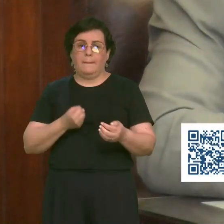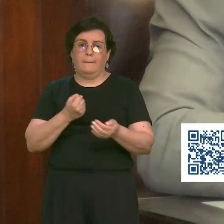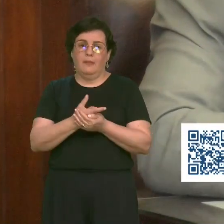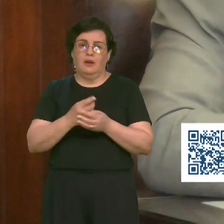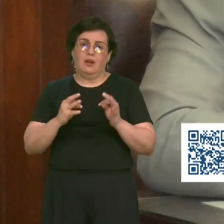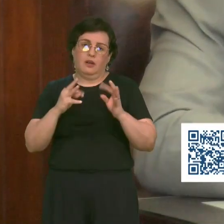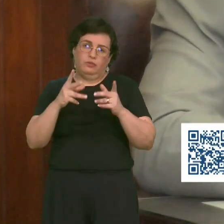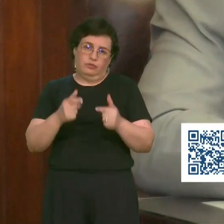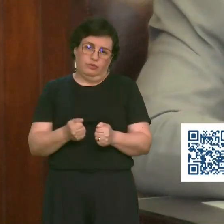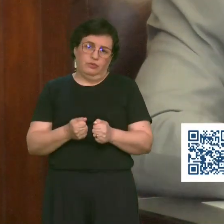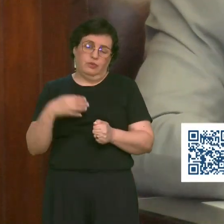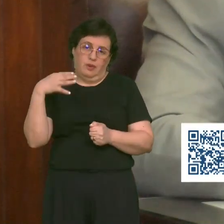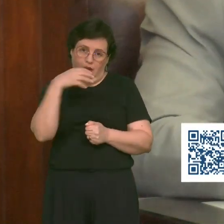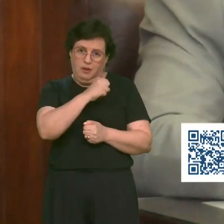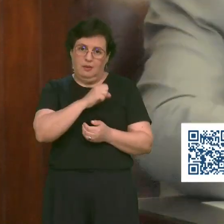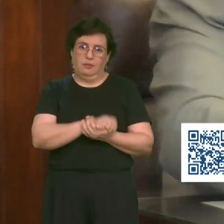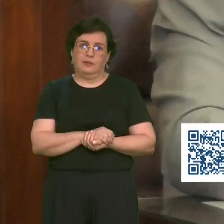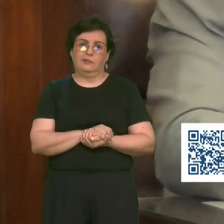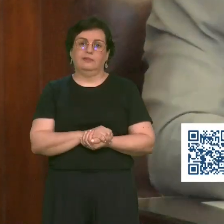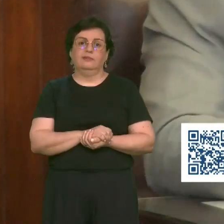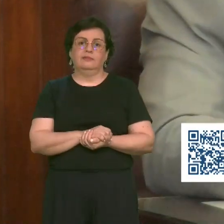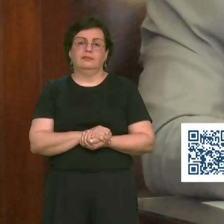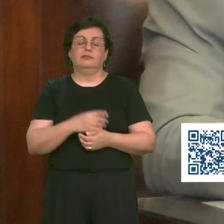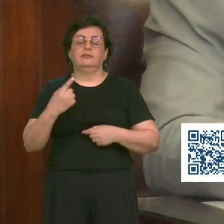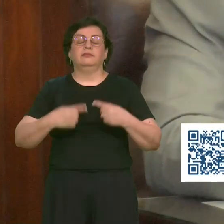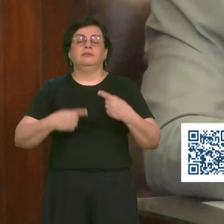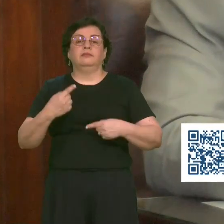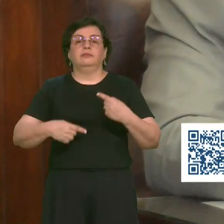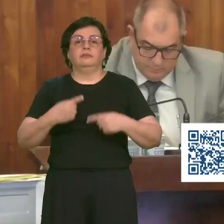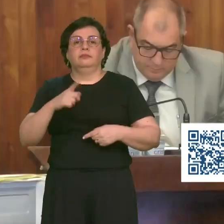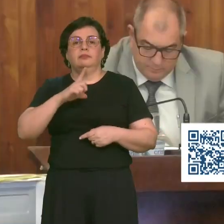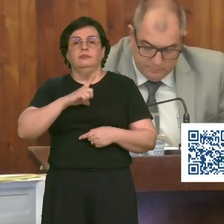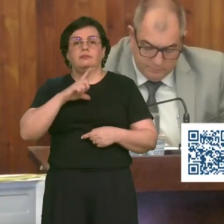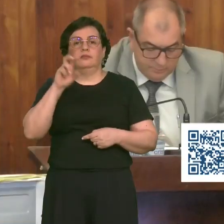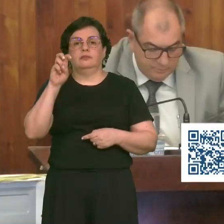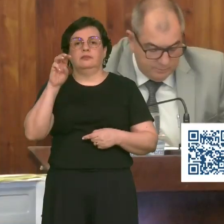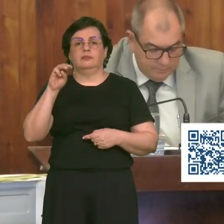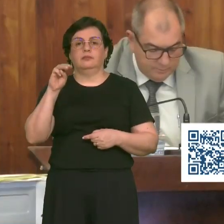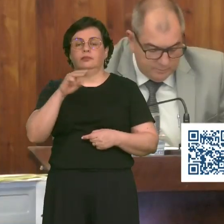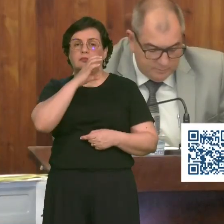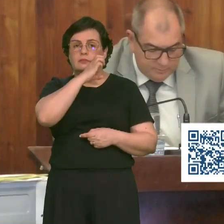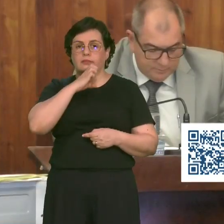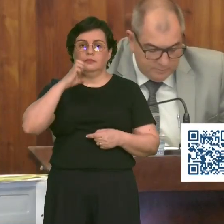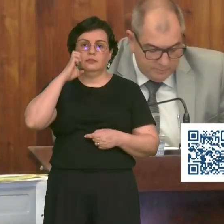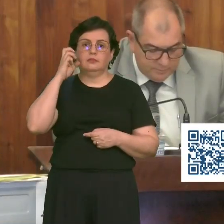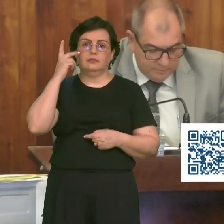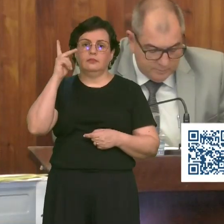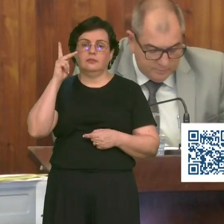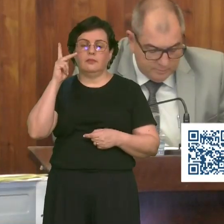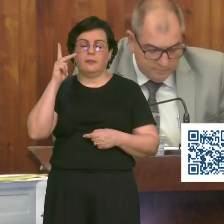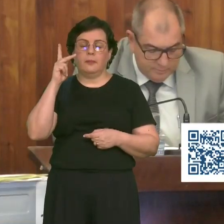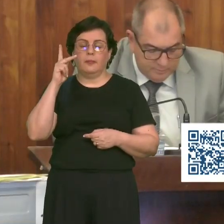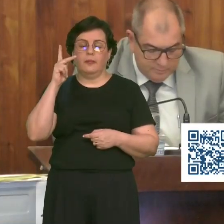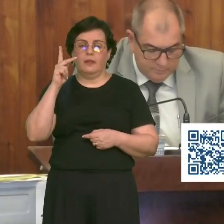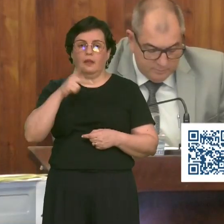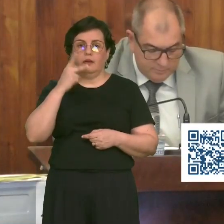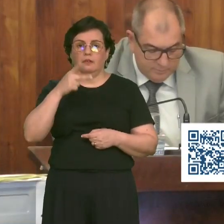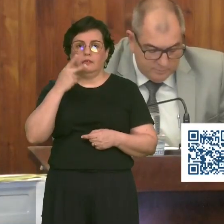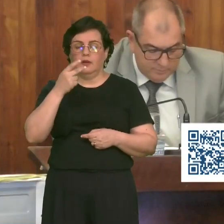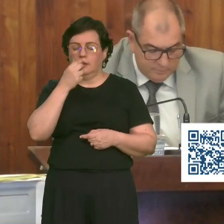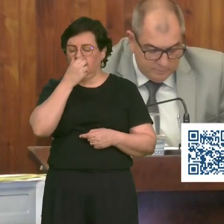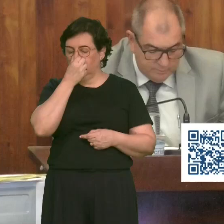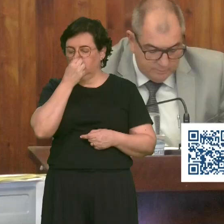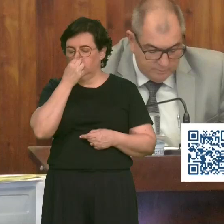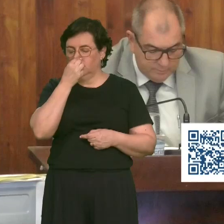breve possível requerimento está em discussão escrito seu autor Vereador Jeca que dispõe da forma regimental de cinco minutos